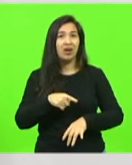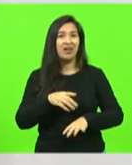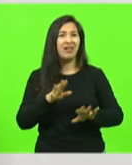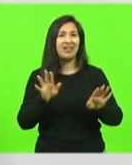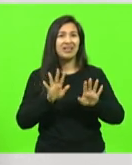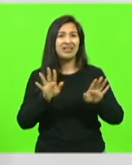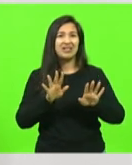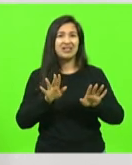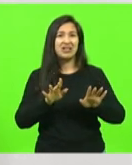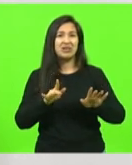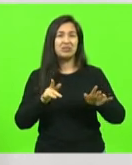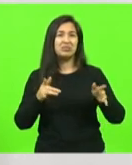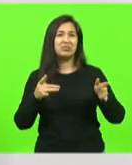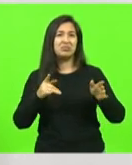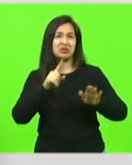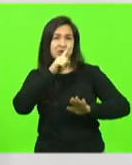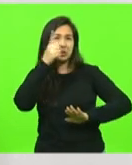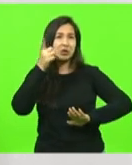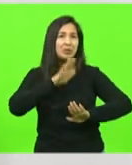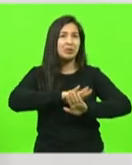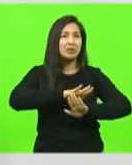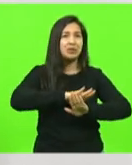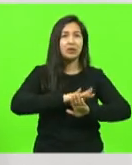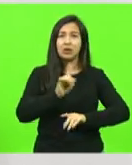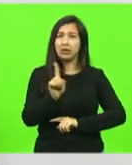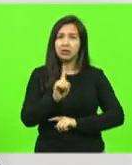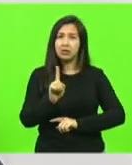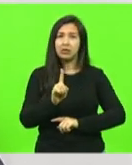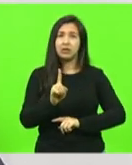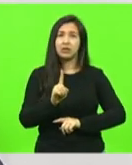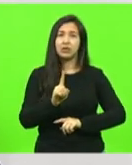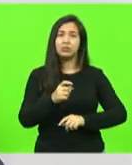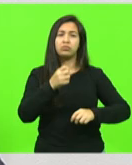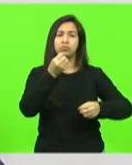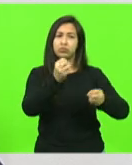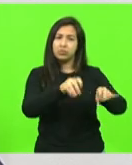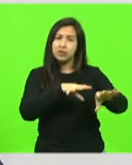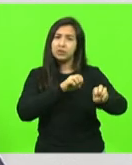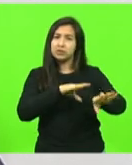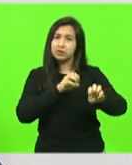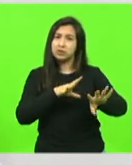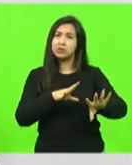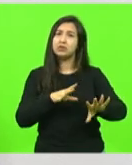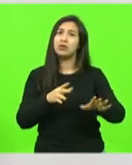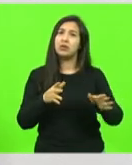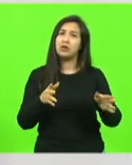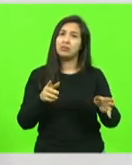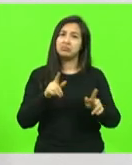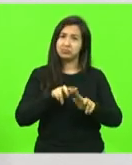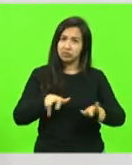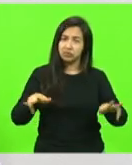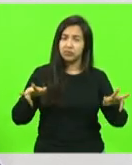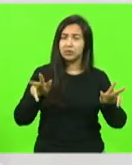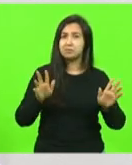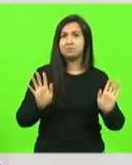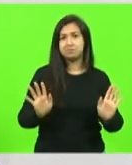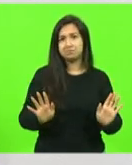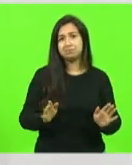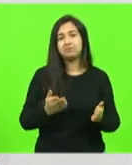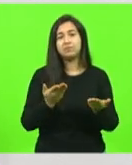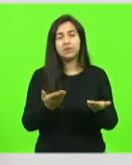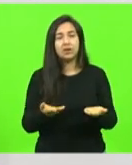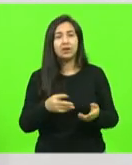apologia, mas sim para dar sua aula com responsabilidade. Esses professores fazem